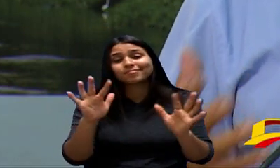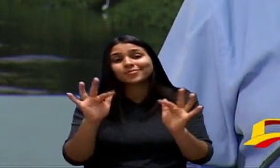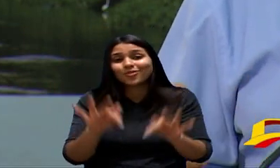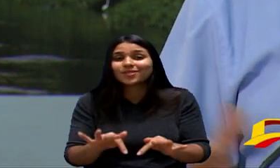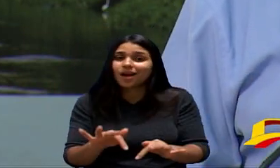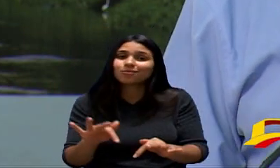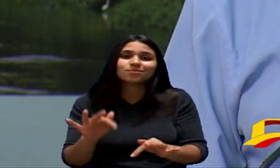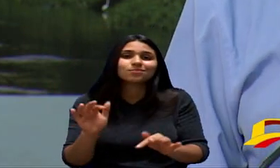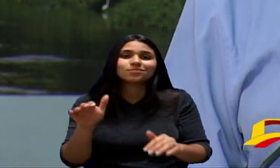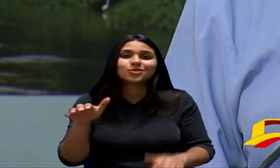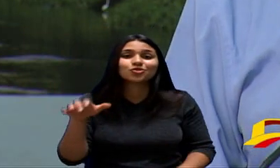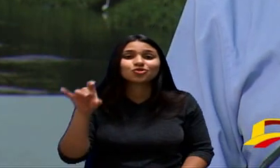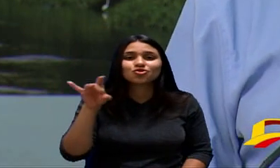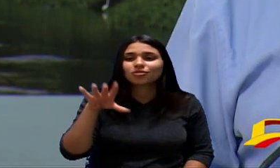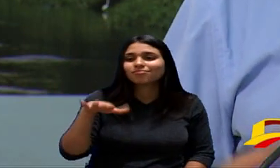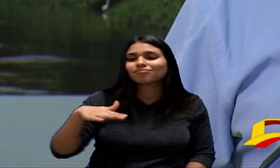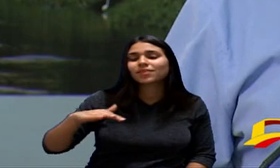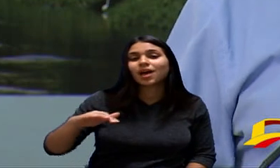Em